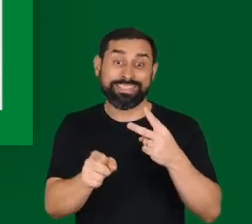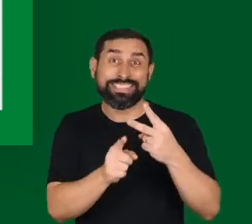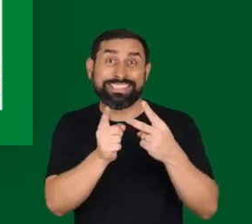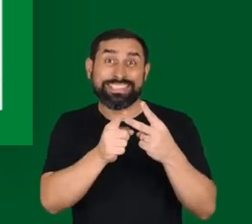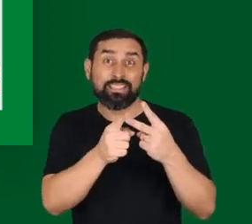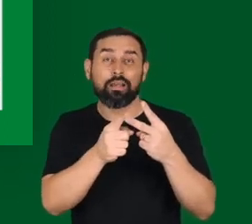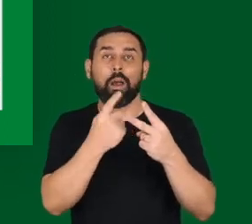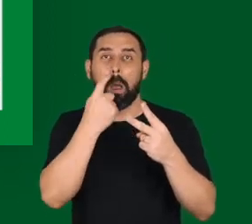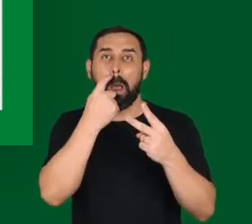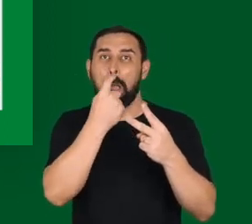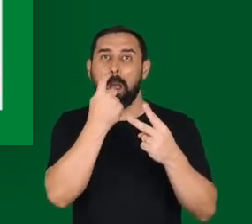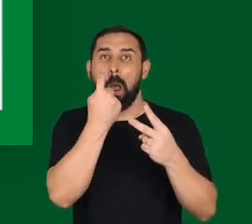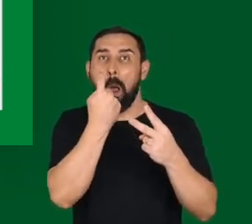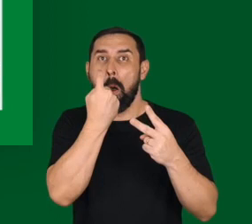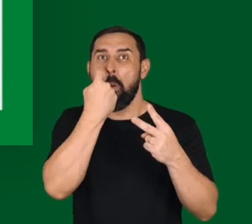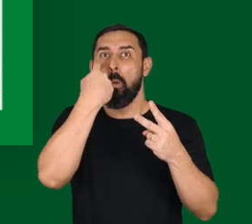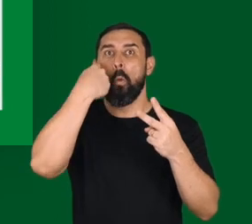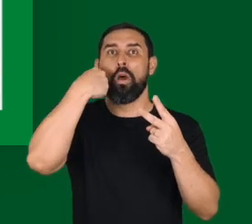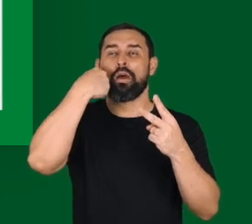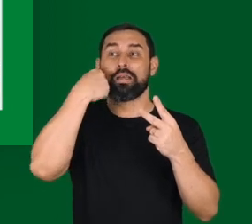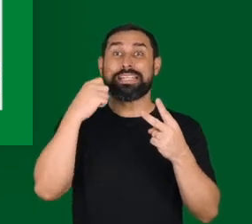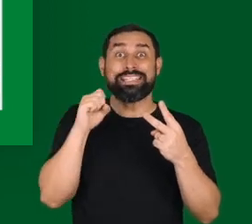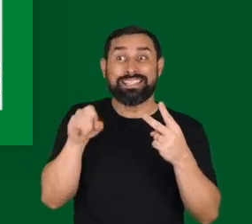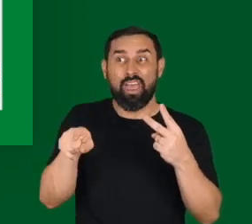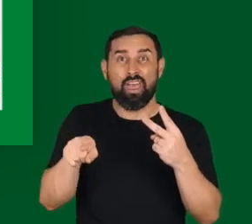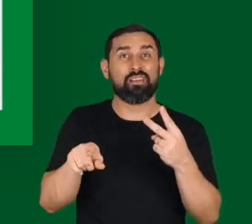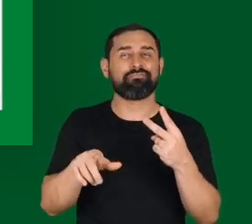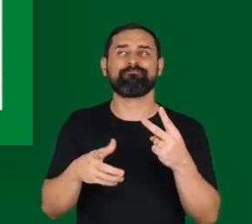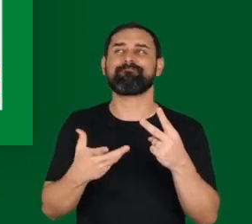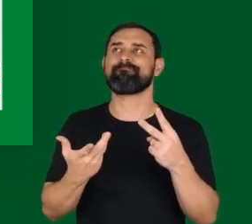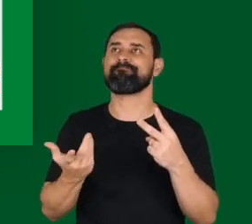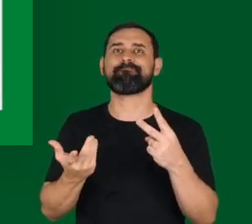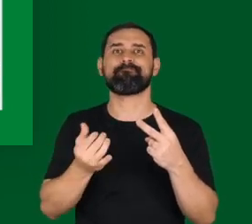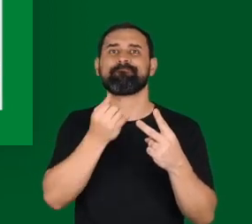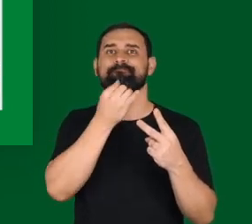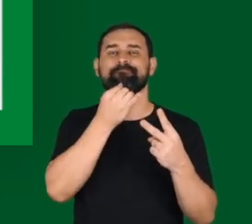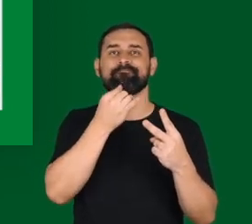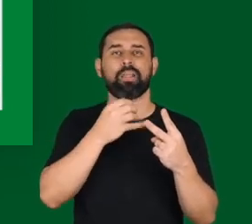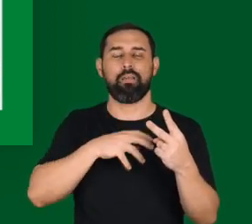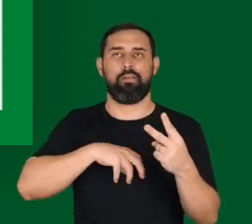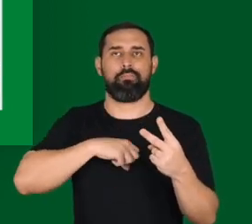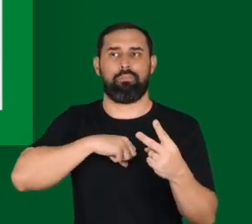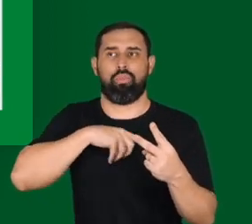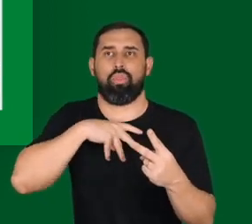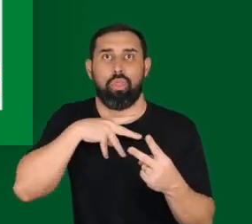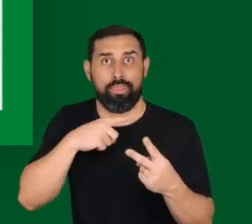vômito, e a questão da indicação da cânula naso é para quando a gente tem um paciente que